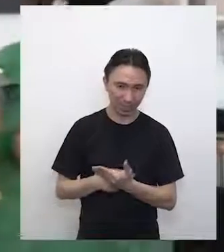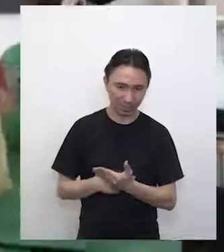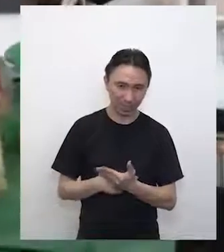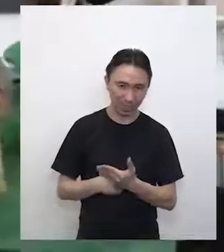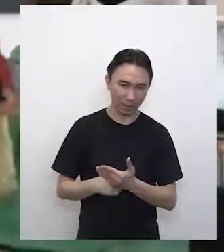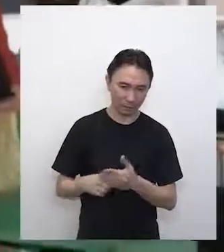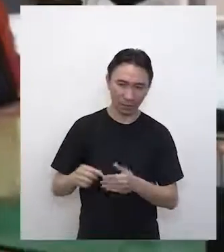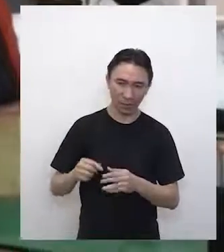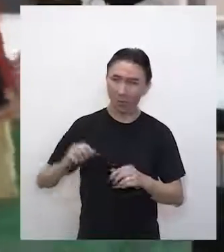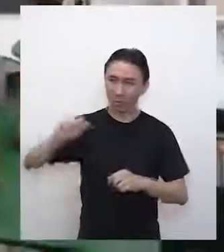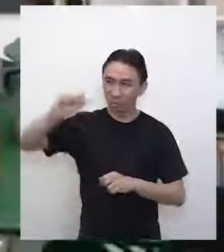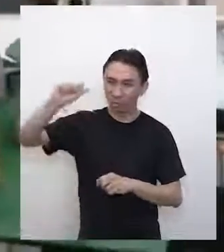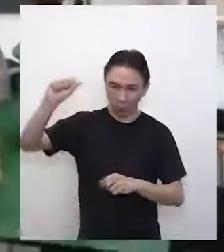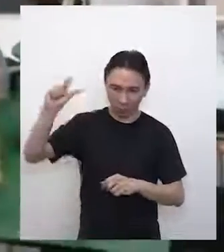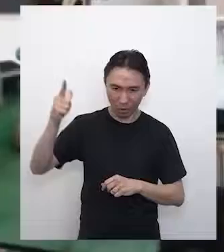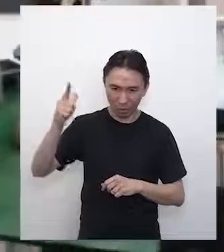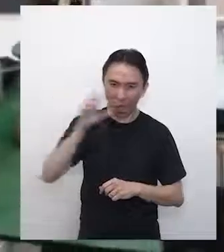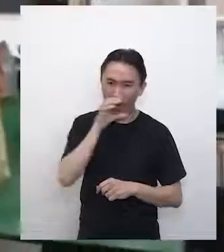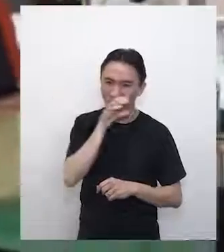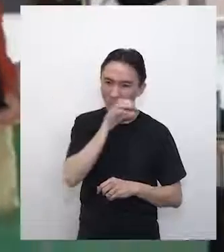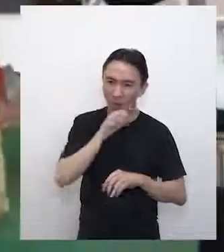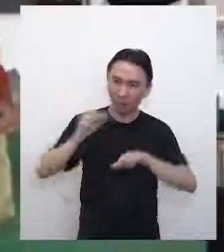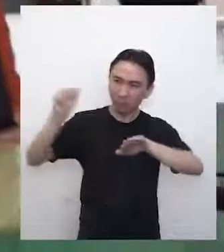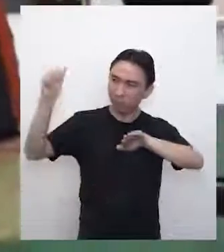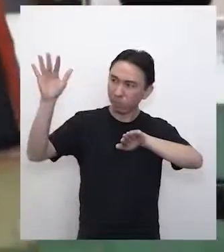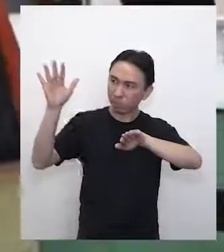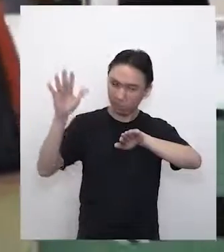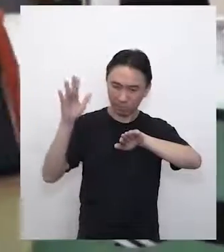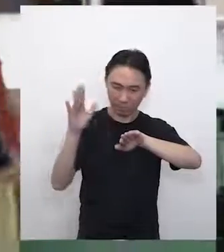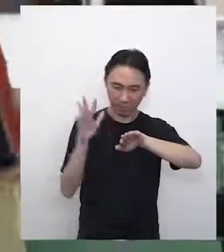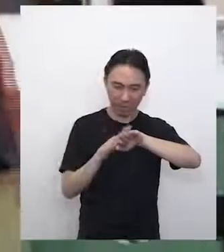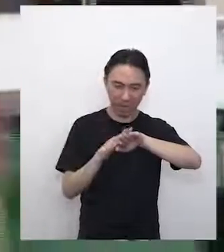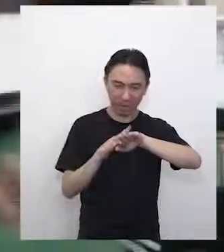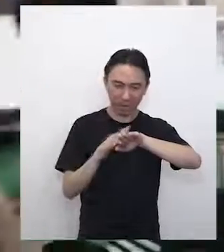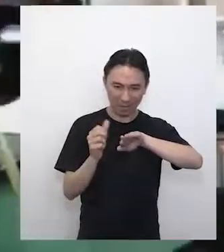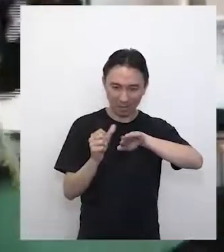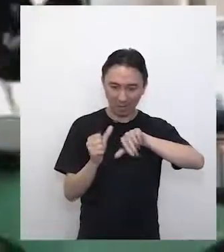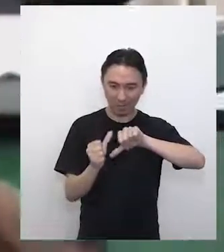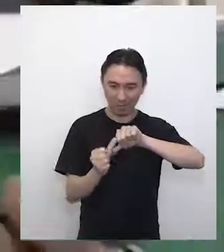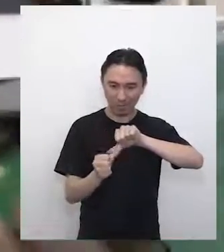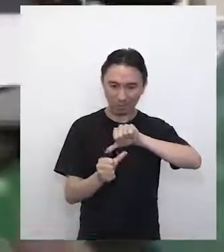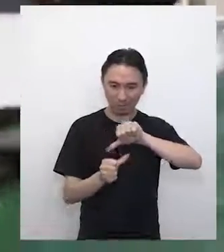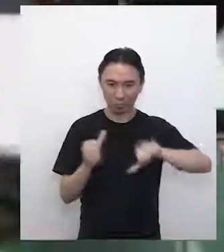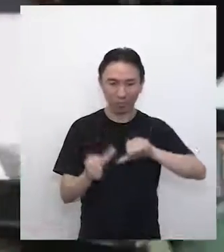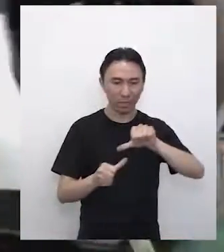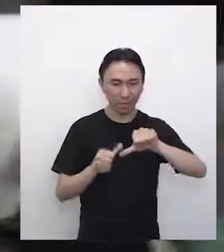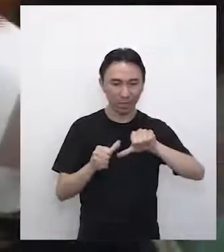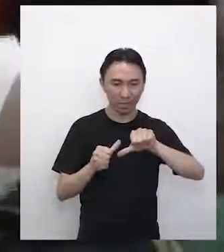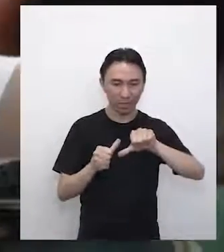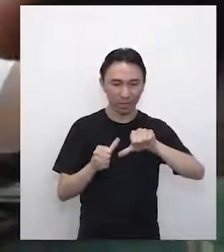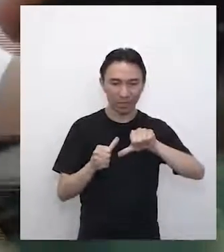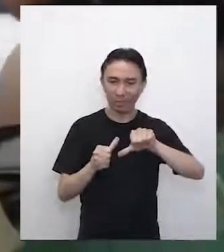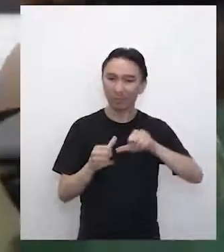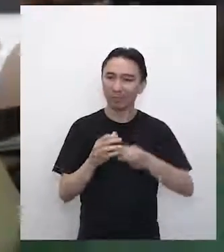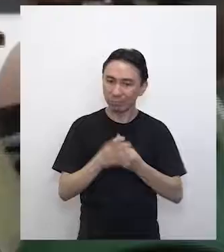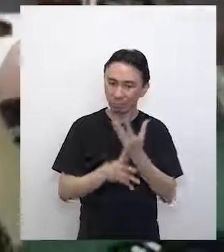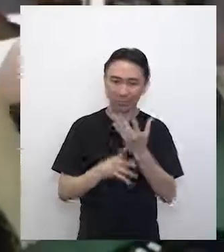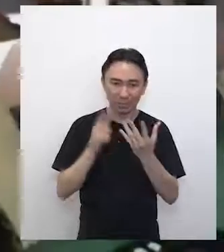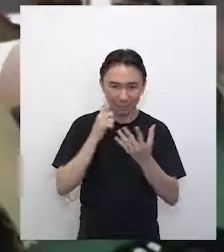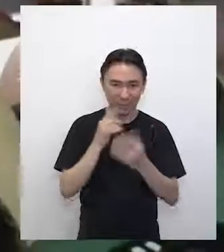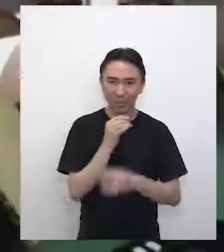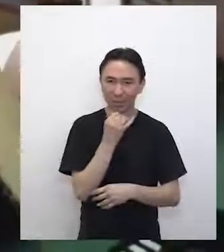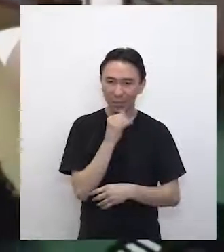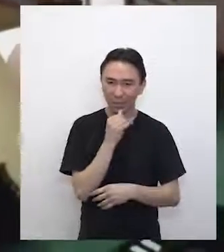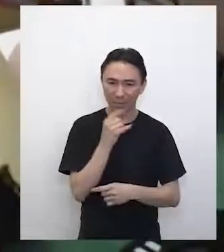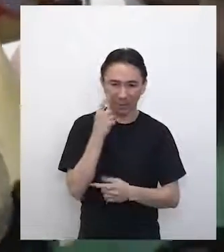a luz, o calor, ele impacta aqui, ele vai incidir e ele gera a luz. Dá para ver?